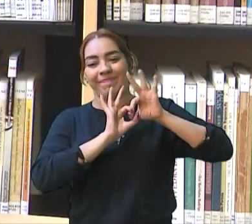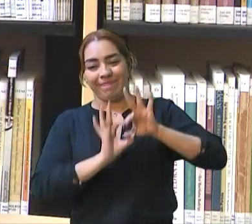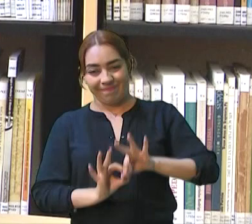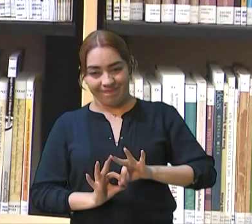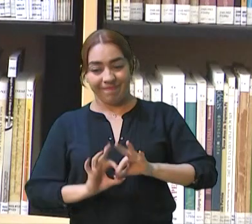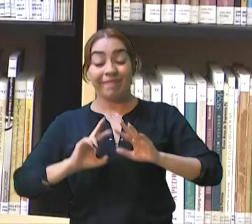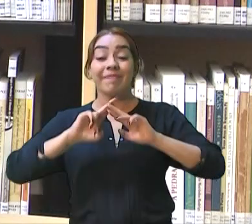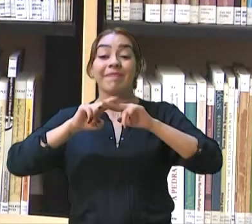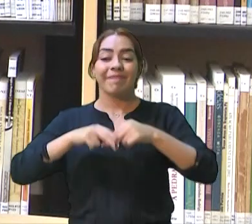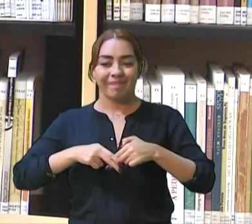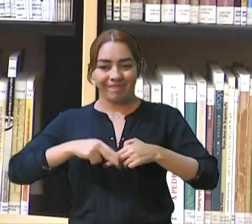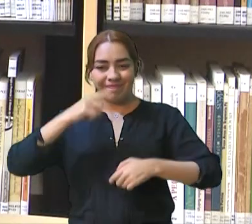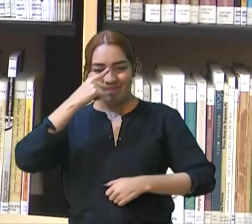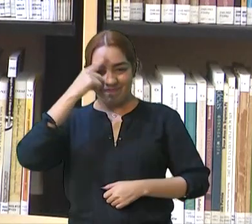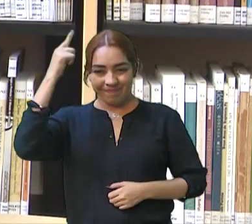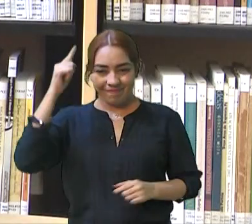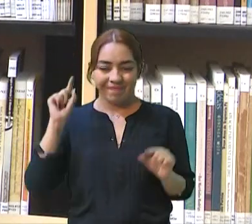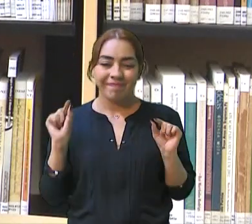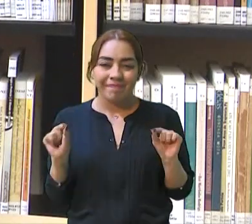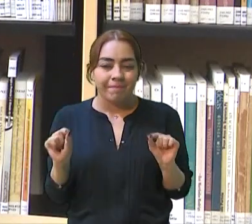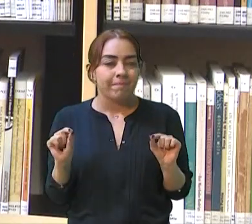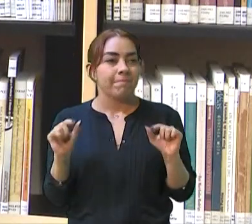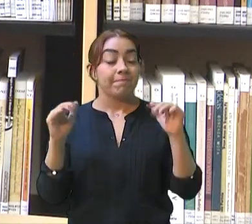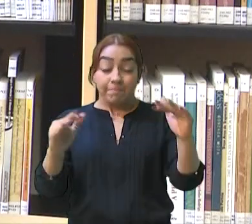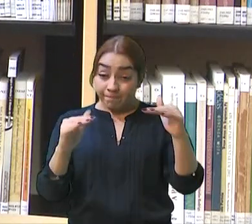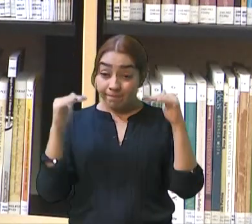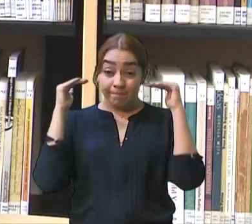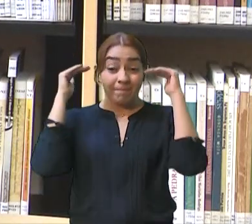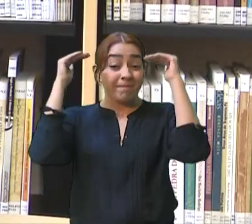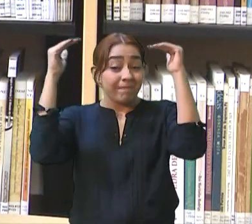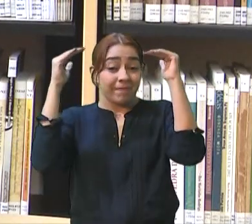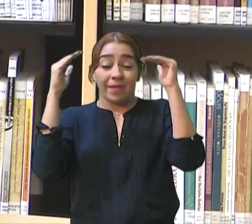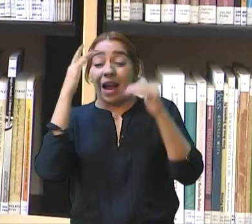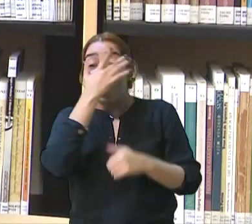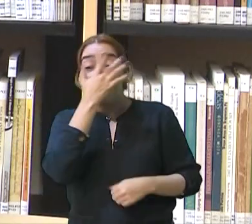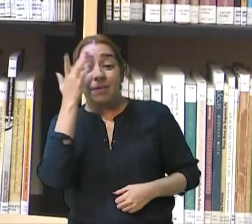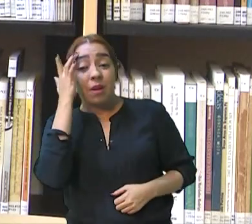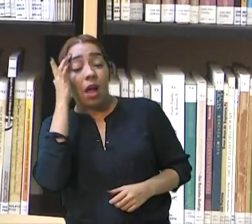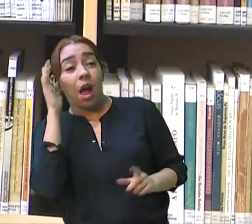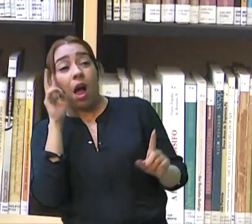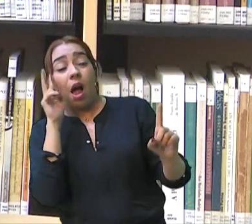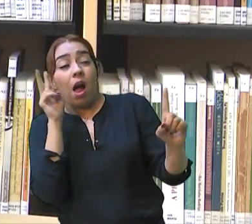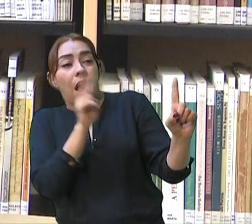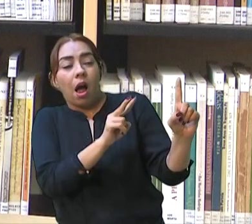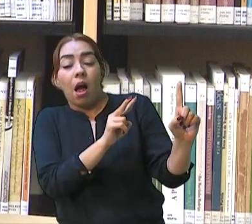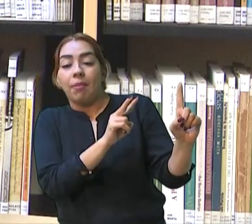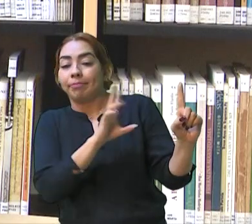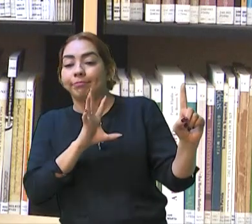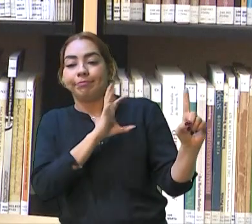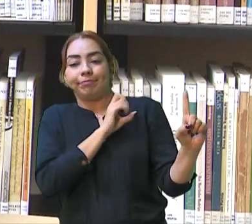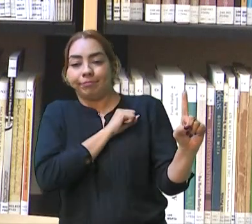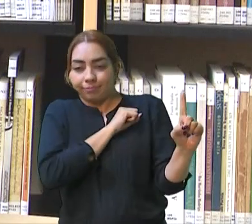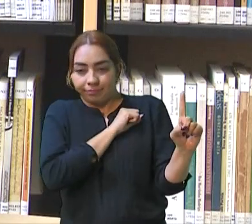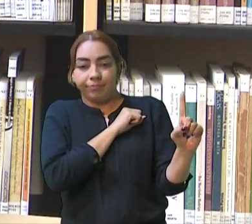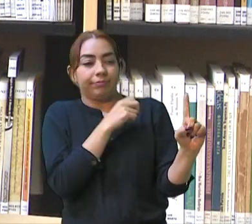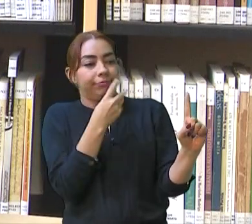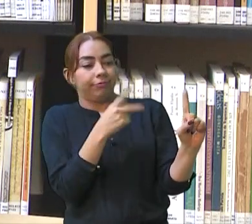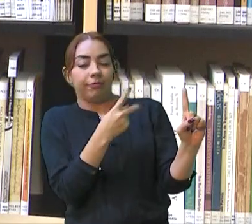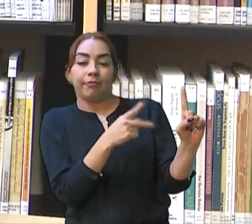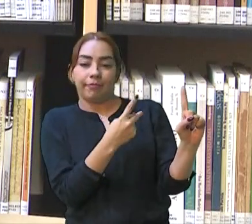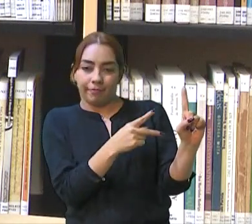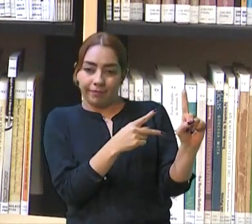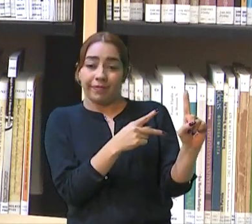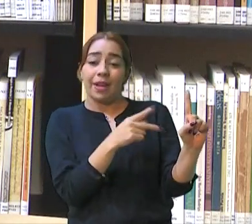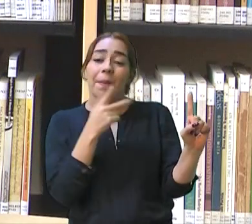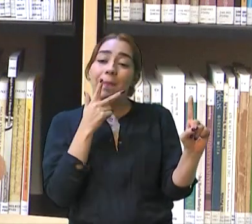ele se tornasse um ícone logo na primeira revista, na primeira aparição em 62. Só que aconteceu uma coisa.